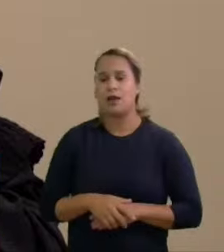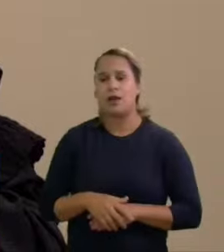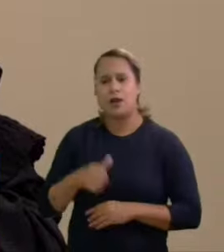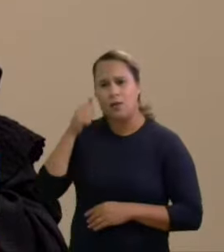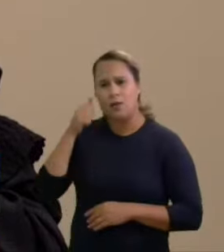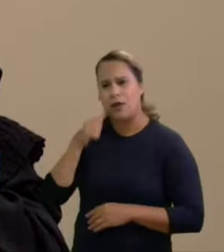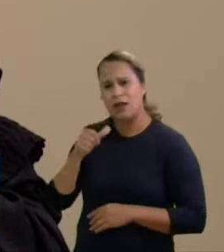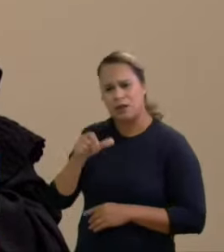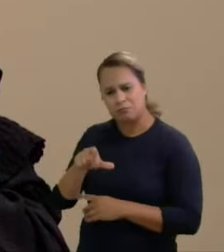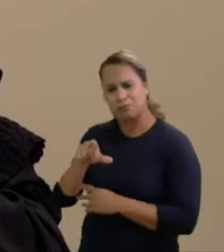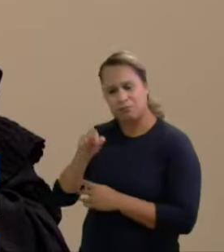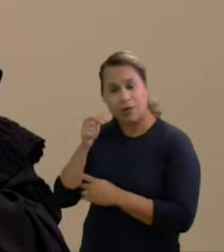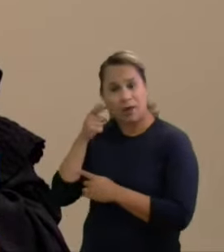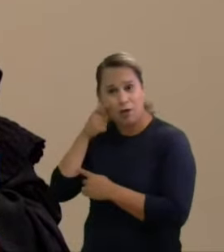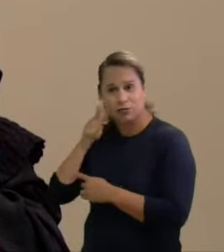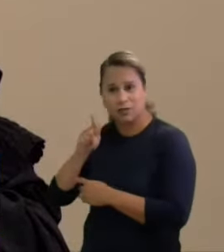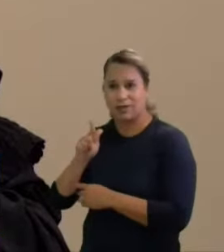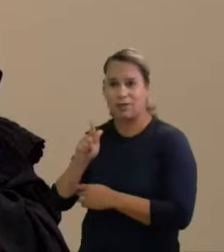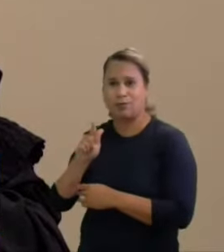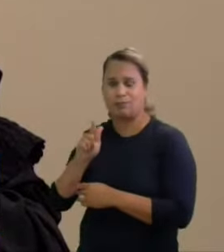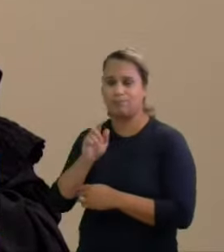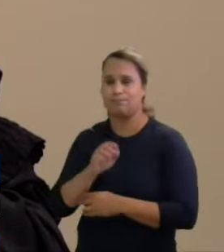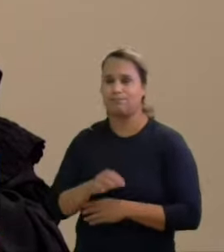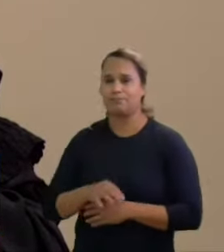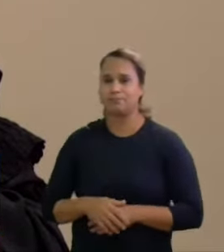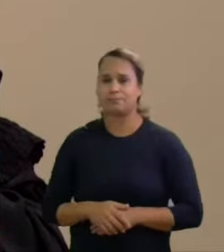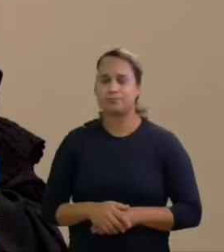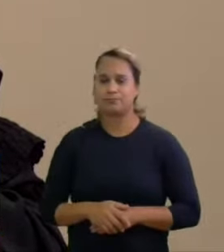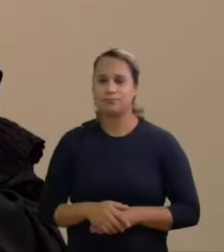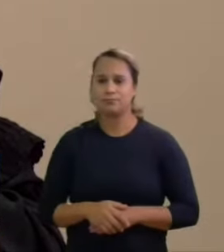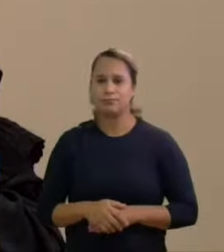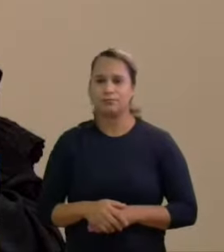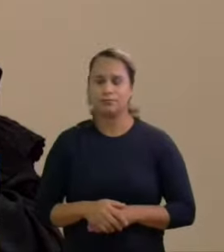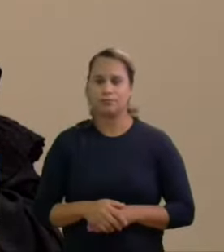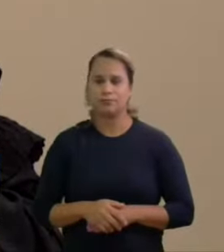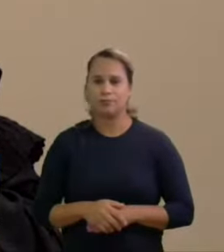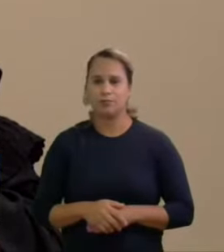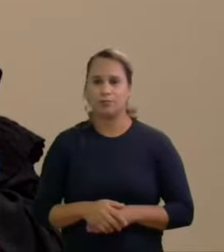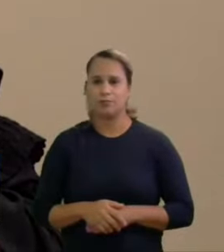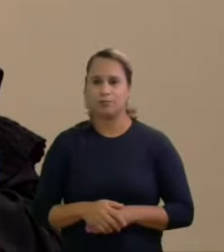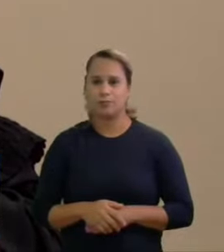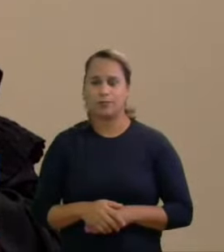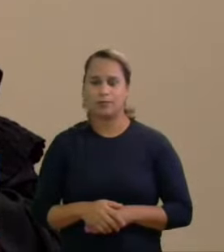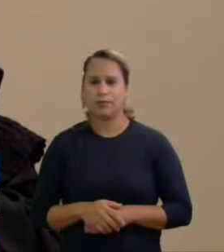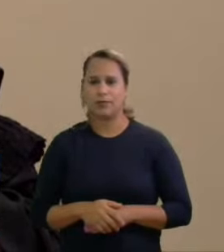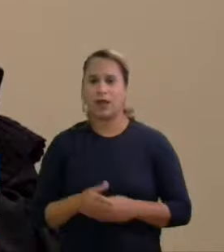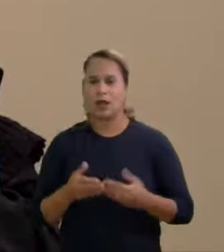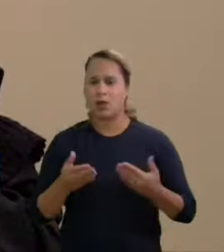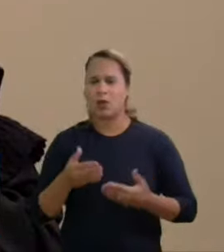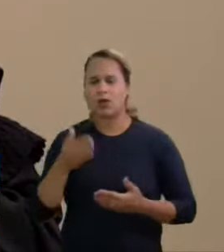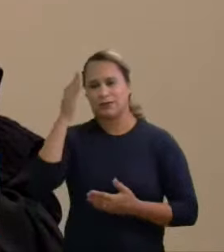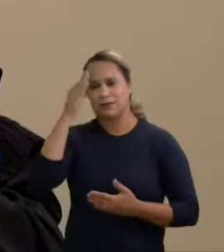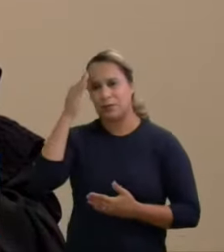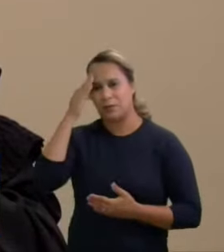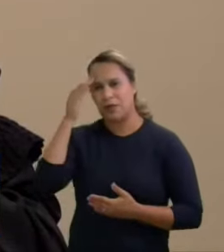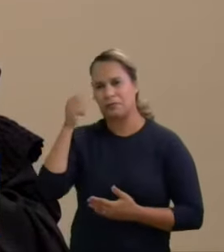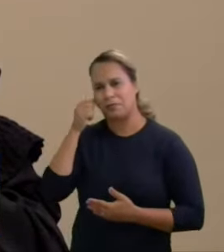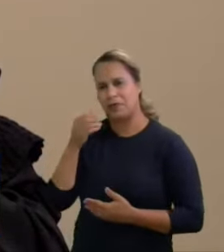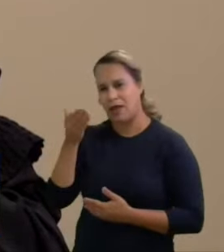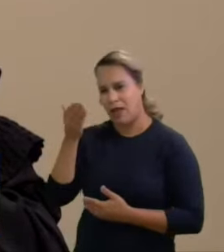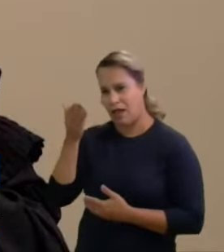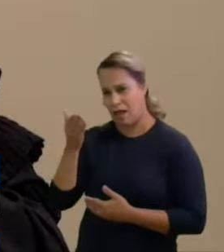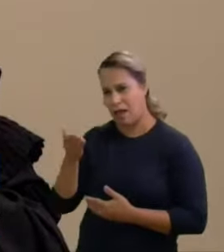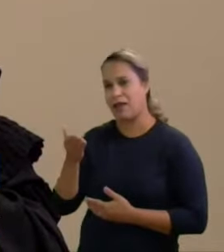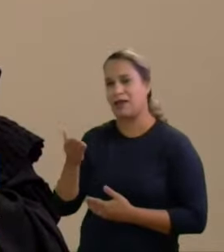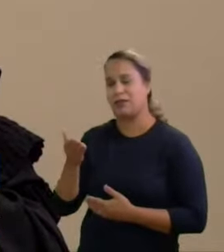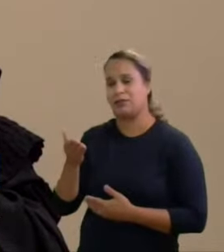nem era dela com 217.000 votos Valentes evidentemente de Capital político do ex-marido juiz que agora sabemos efetivamente transbordou as fronteiras e foi para